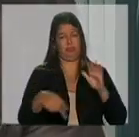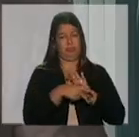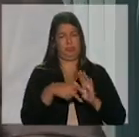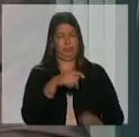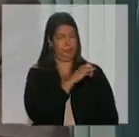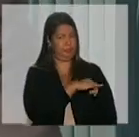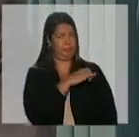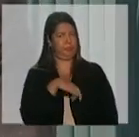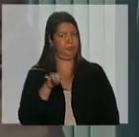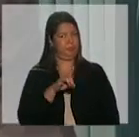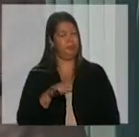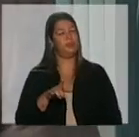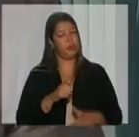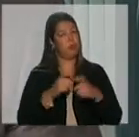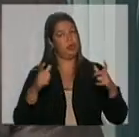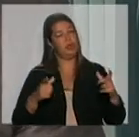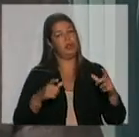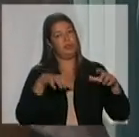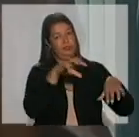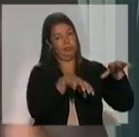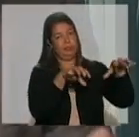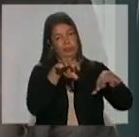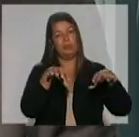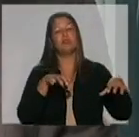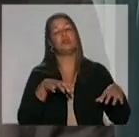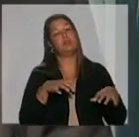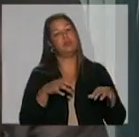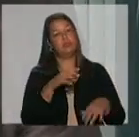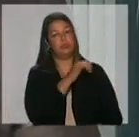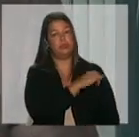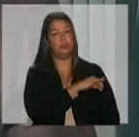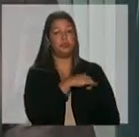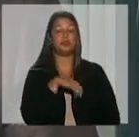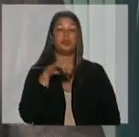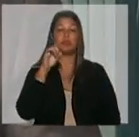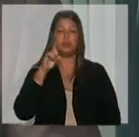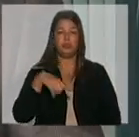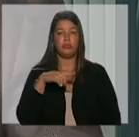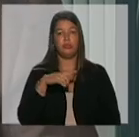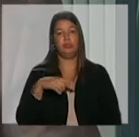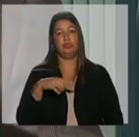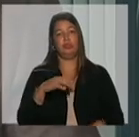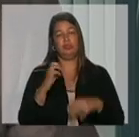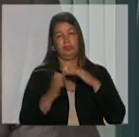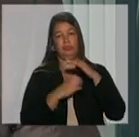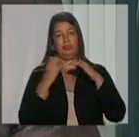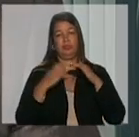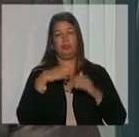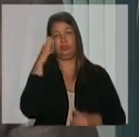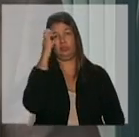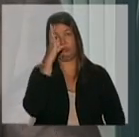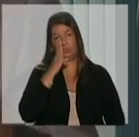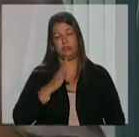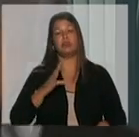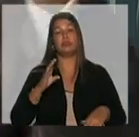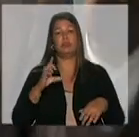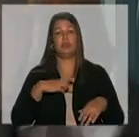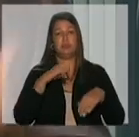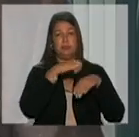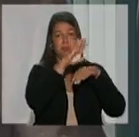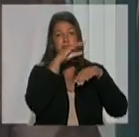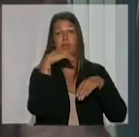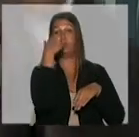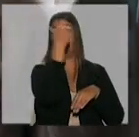pertence ao Rio de Janeiro, ela está instalada na maior parte no Rio de Janeiro, mas ela é brasileira, é uma empresa brasileira que tem inclusive explorações lá fora. Tem coisas